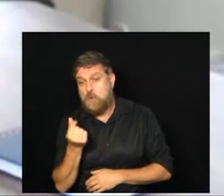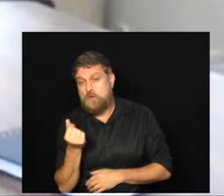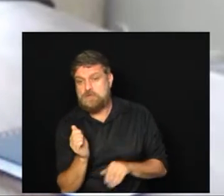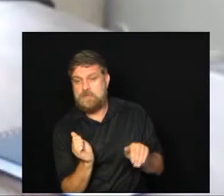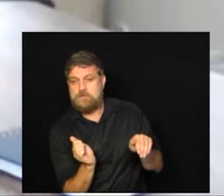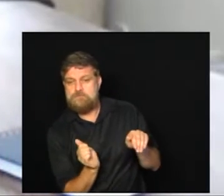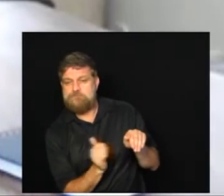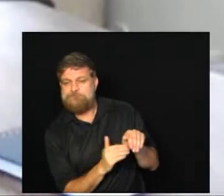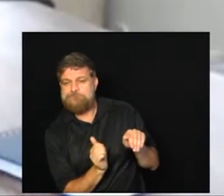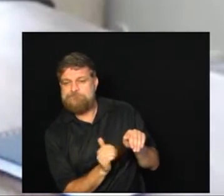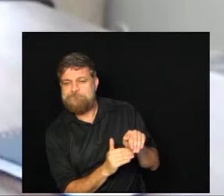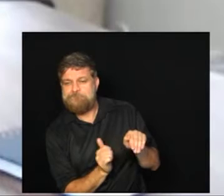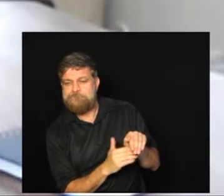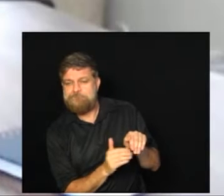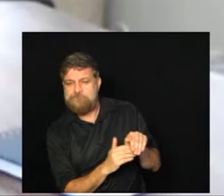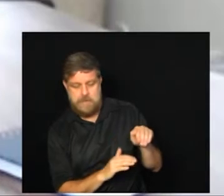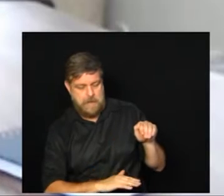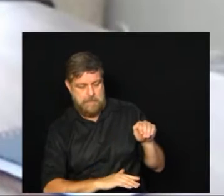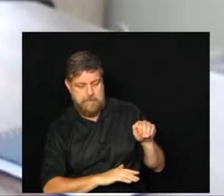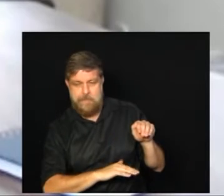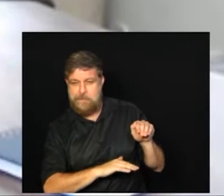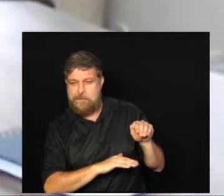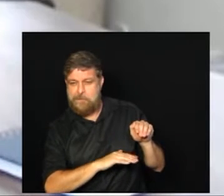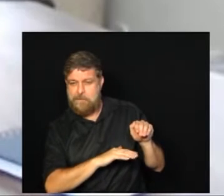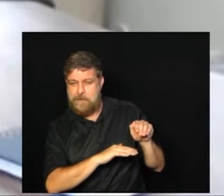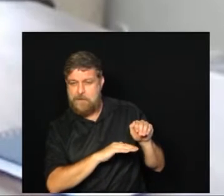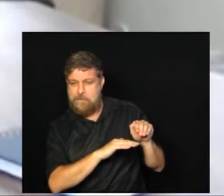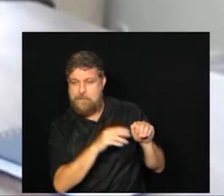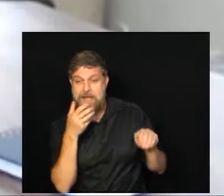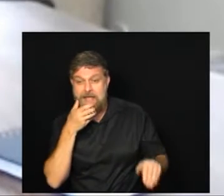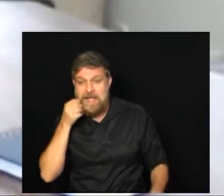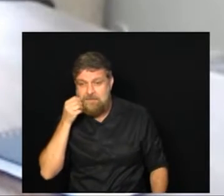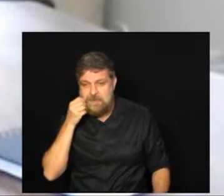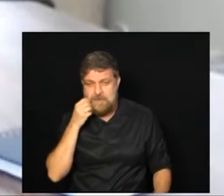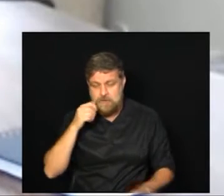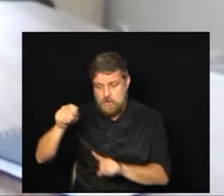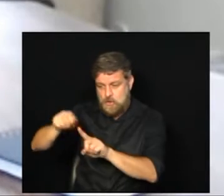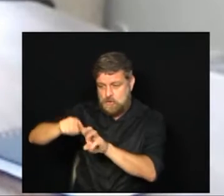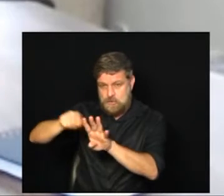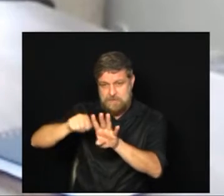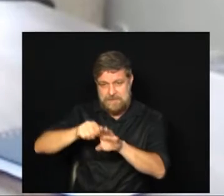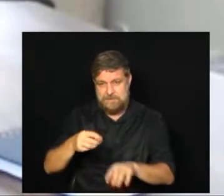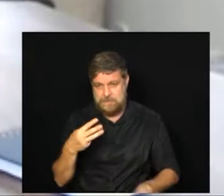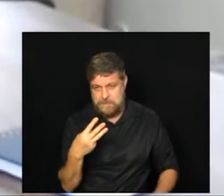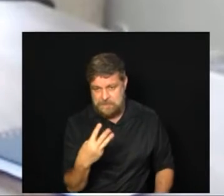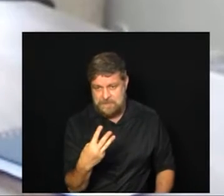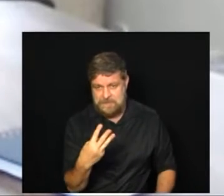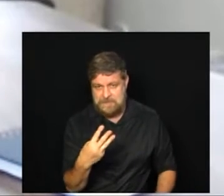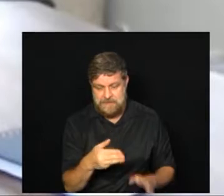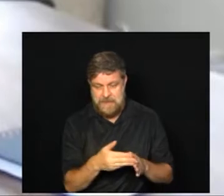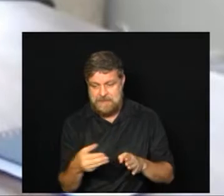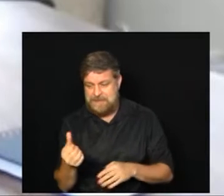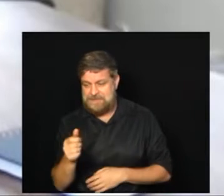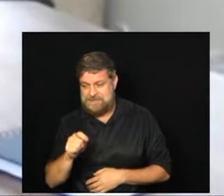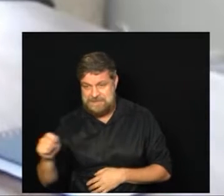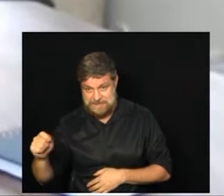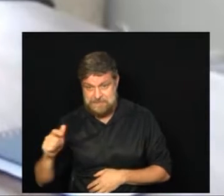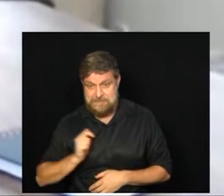caixa. Você precisa ter um fluxo de caixa do seu custo mensal de 3 a 6 meses de vida, pelo